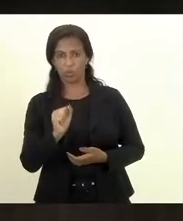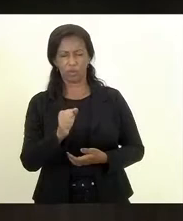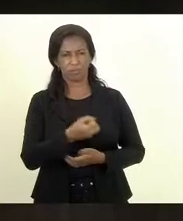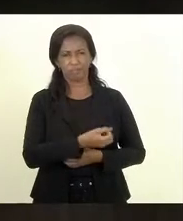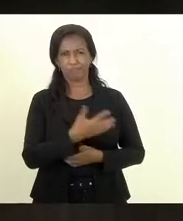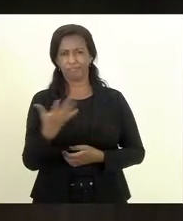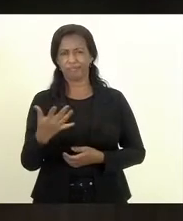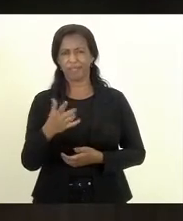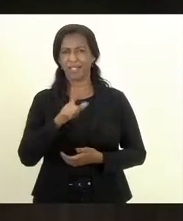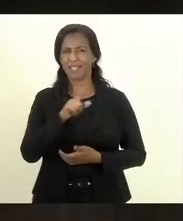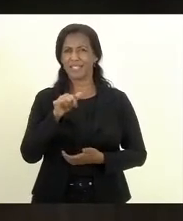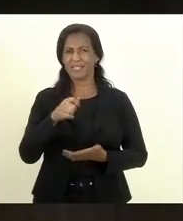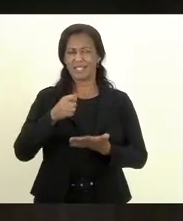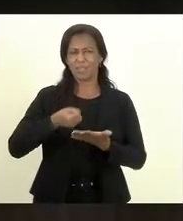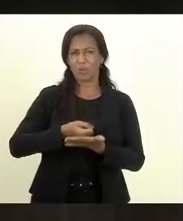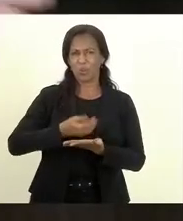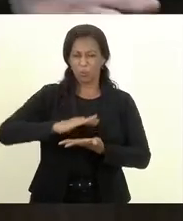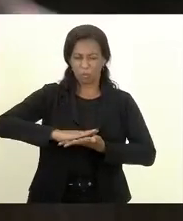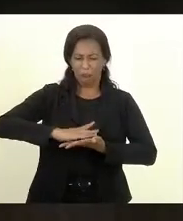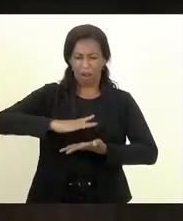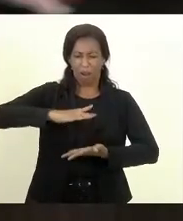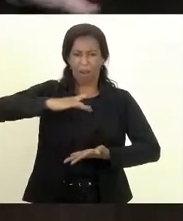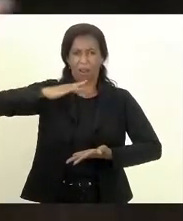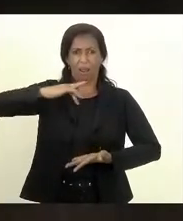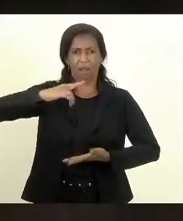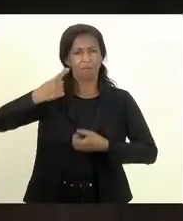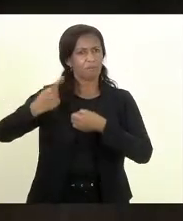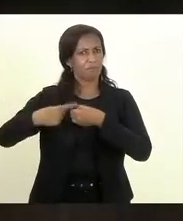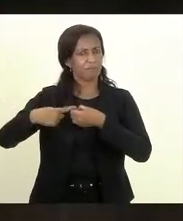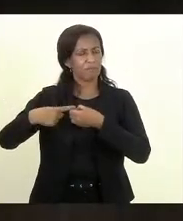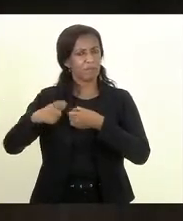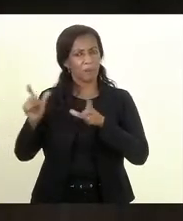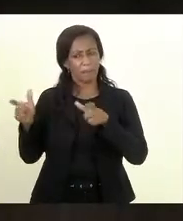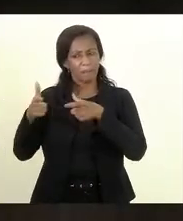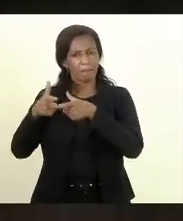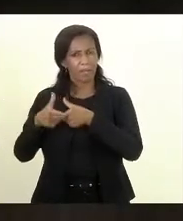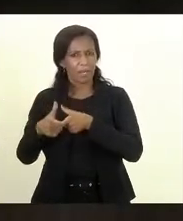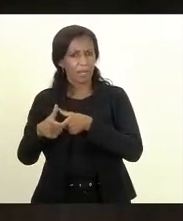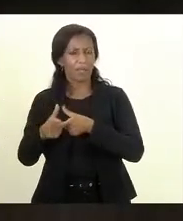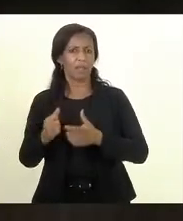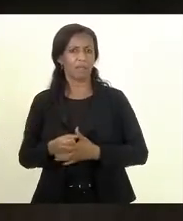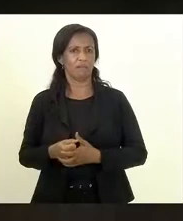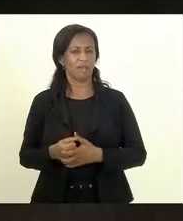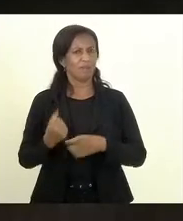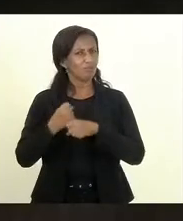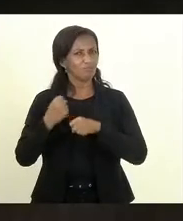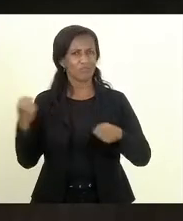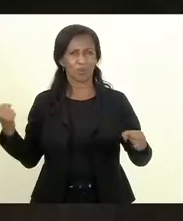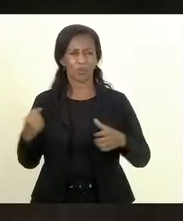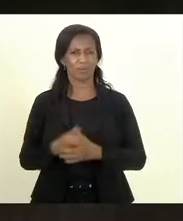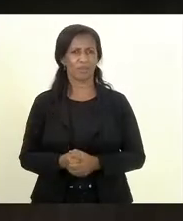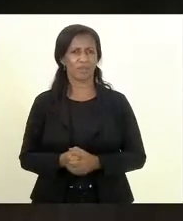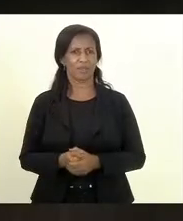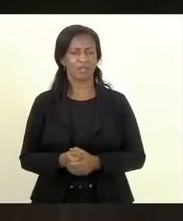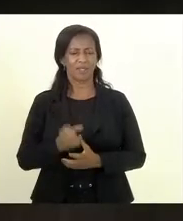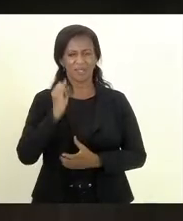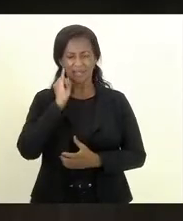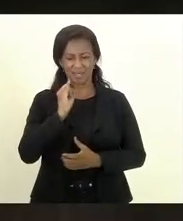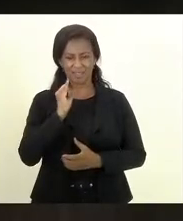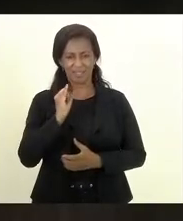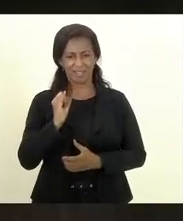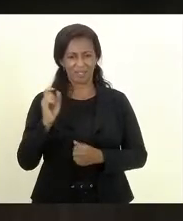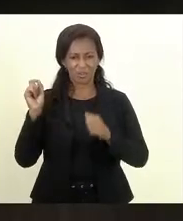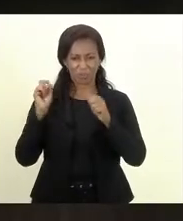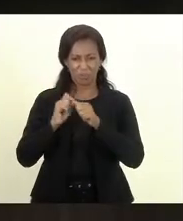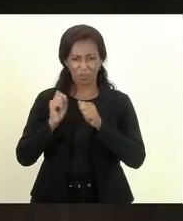quantidade de licitação que um município pequeno como o nosso, Pati, Vassouras, é enorme. Se a gente for fazer